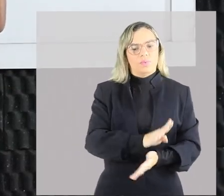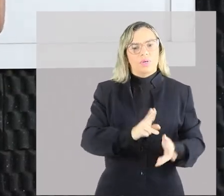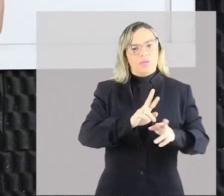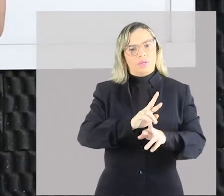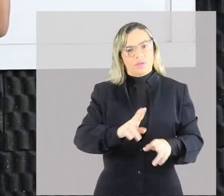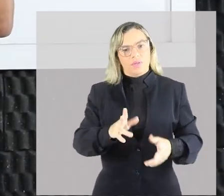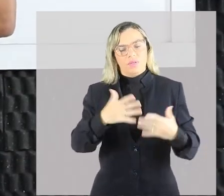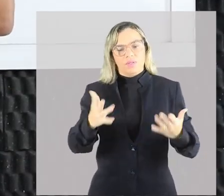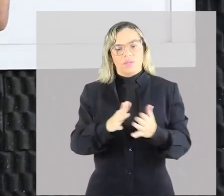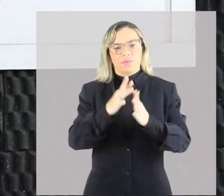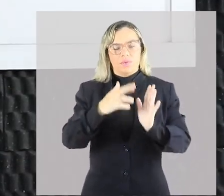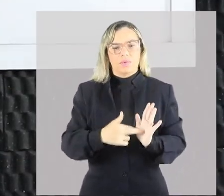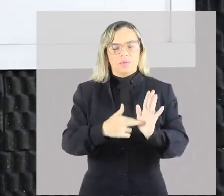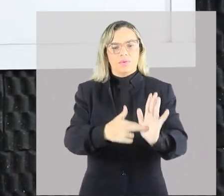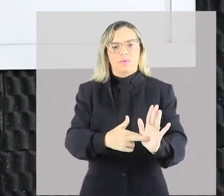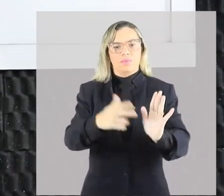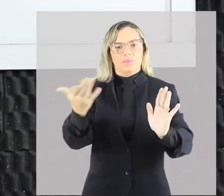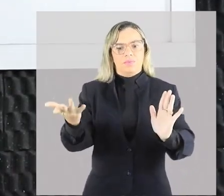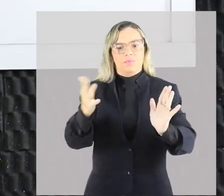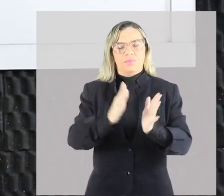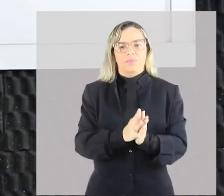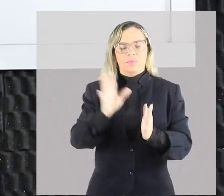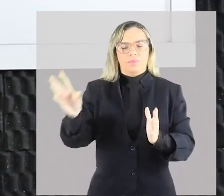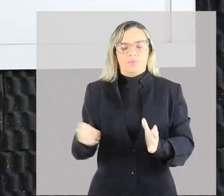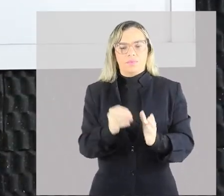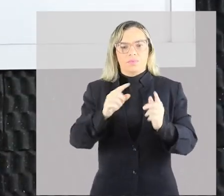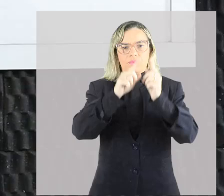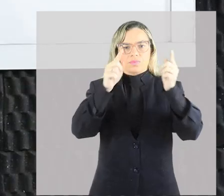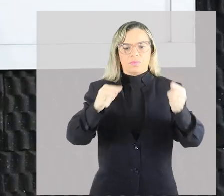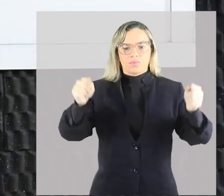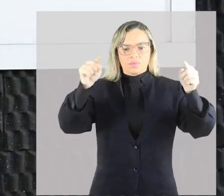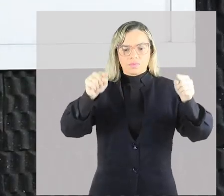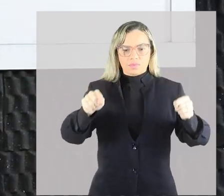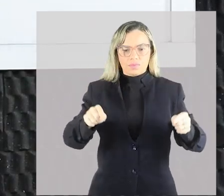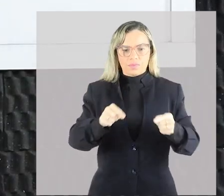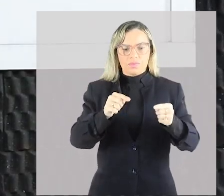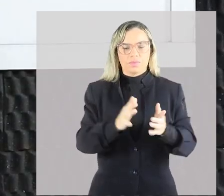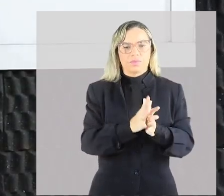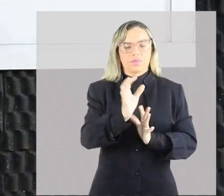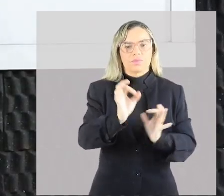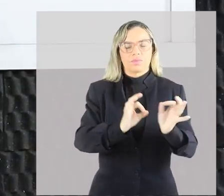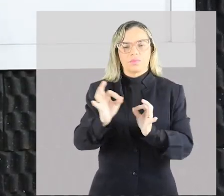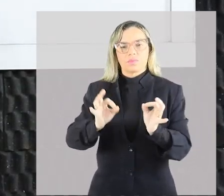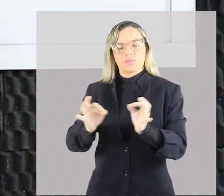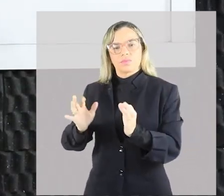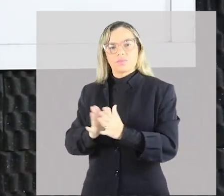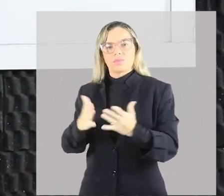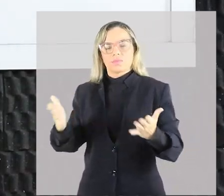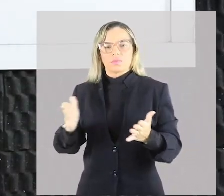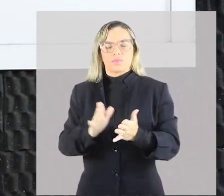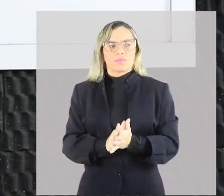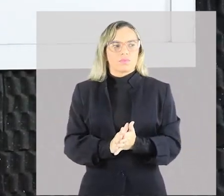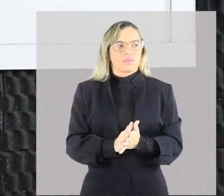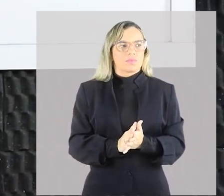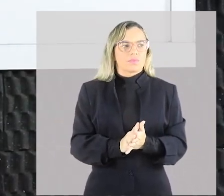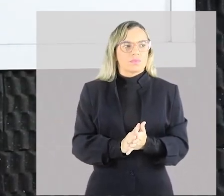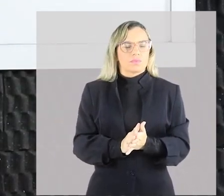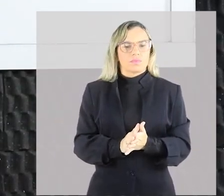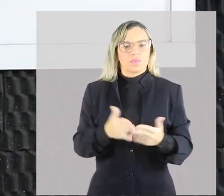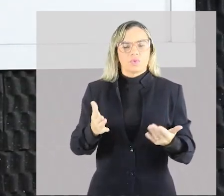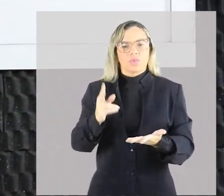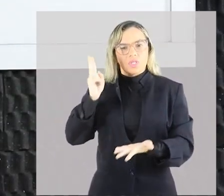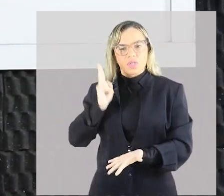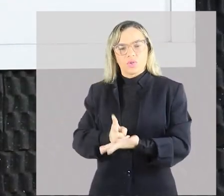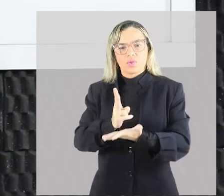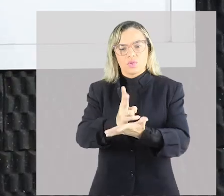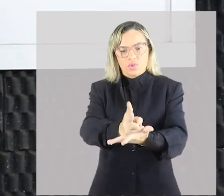você representar. Você coloca os elementos entre chaves e lista os elementos. Quando ele é um conjunto infinito, você coloca uma reticência